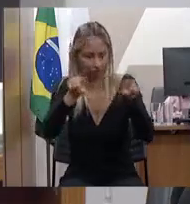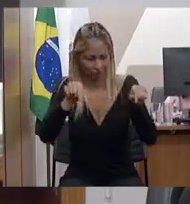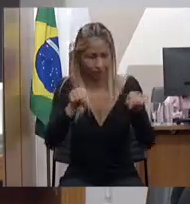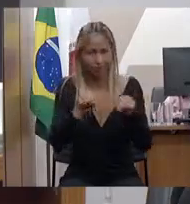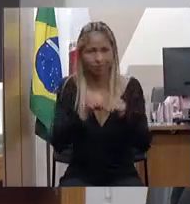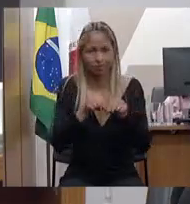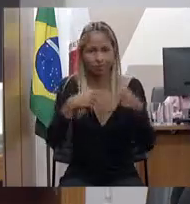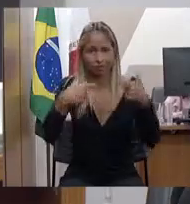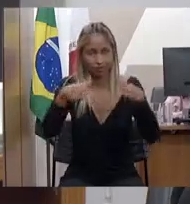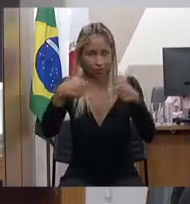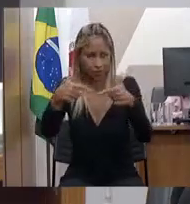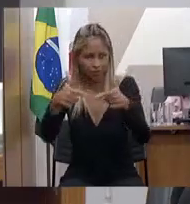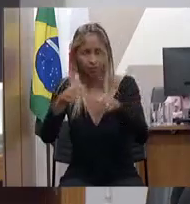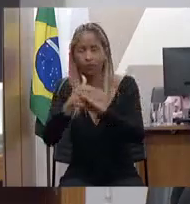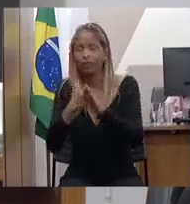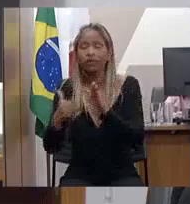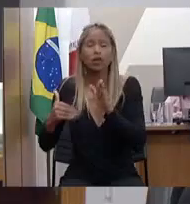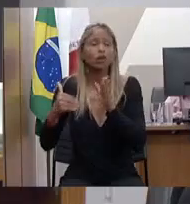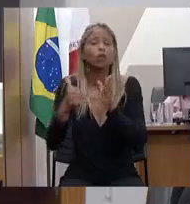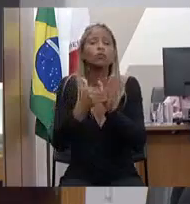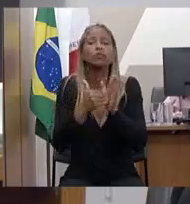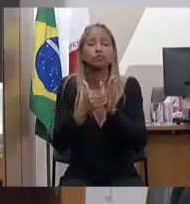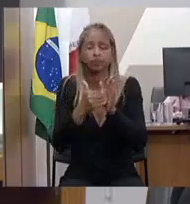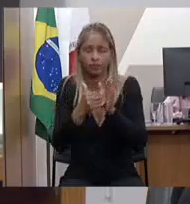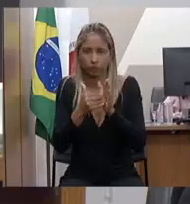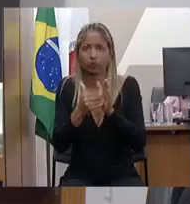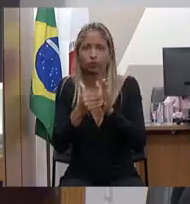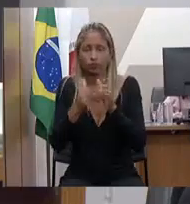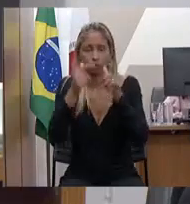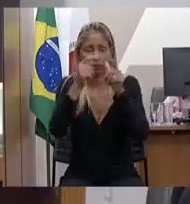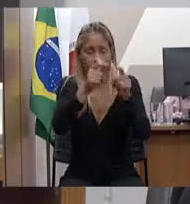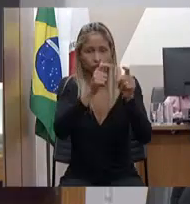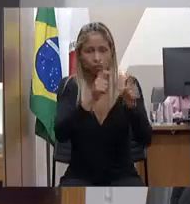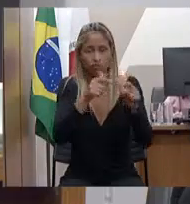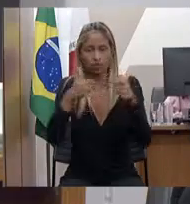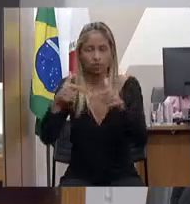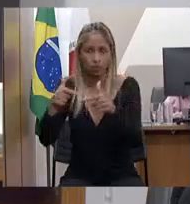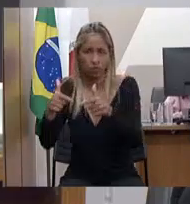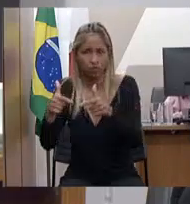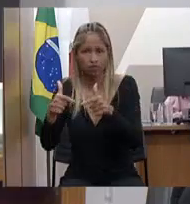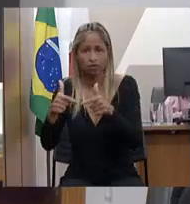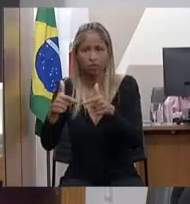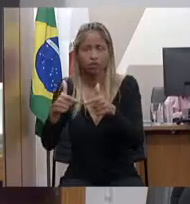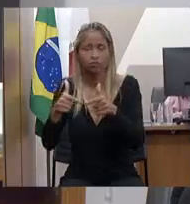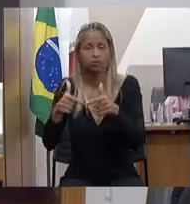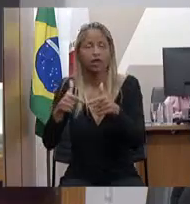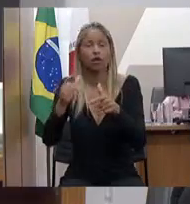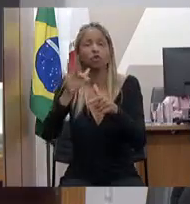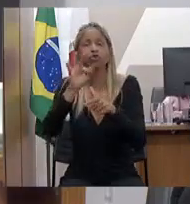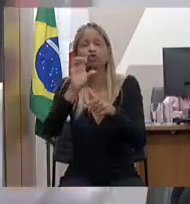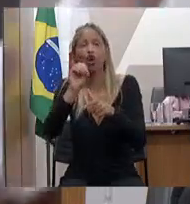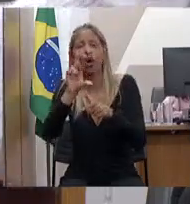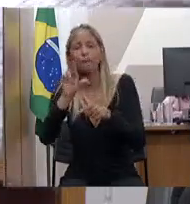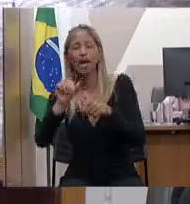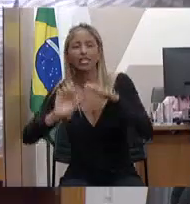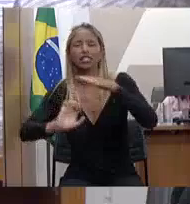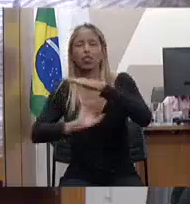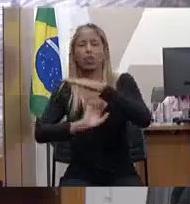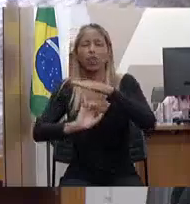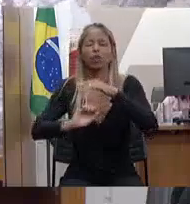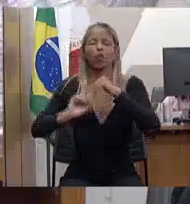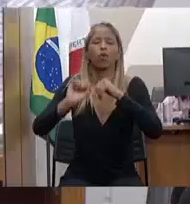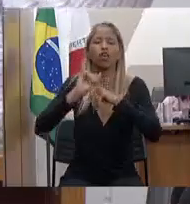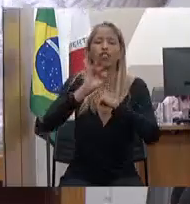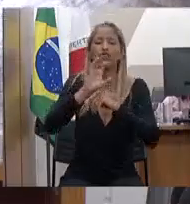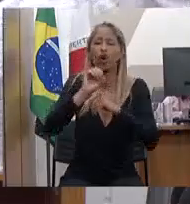trabalhamos com todas com todos os ambientes de trabalho não só os formais os informais foi citado